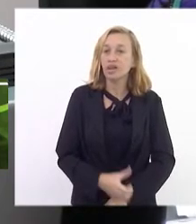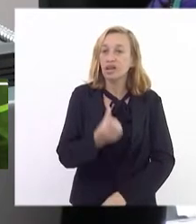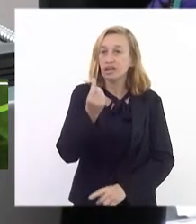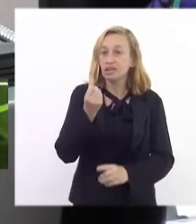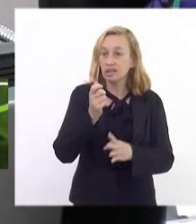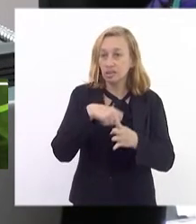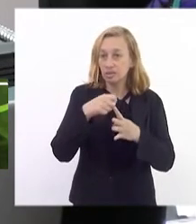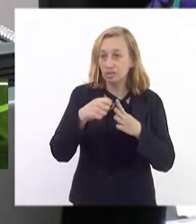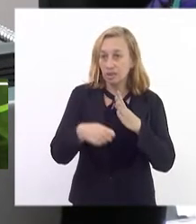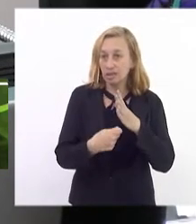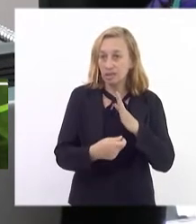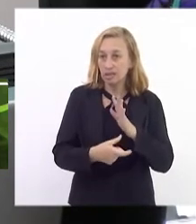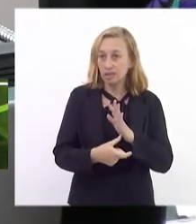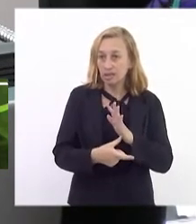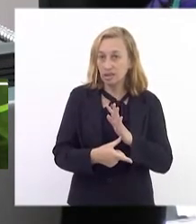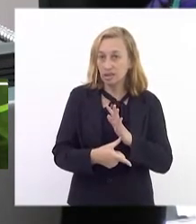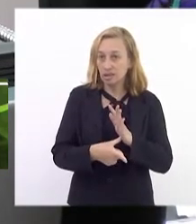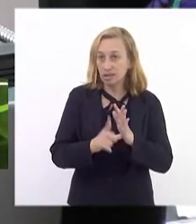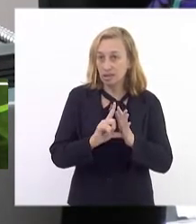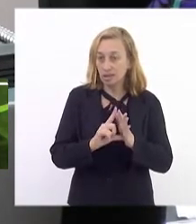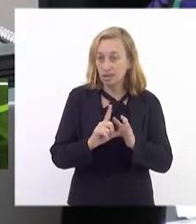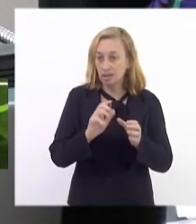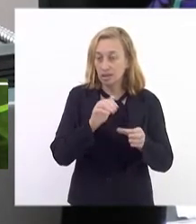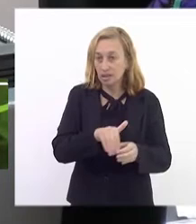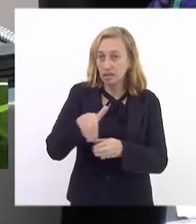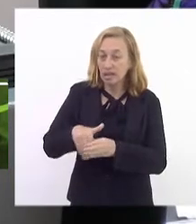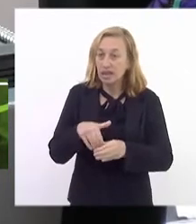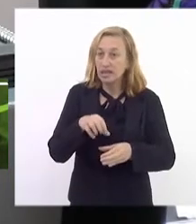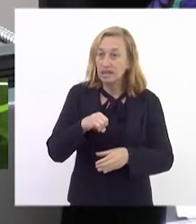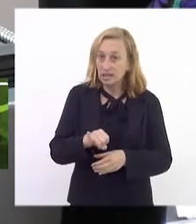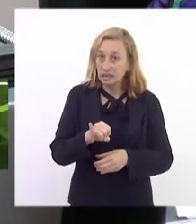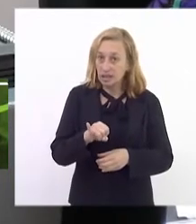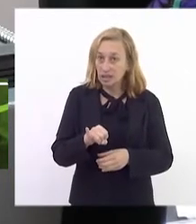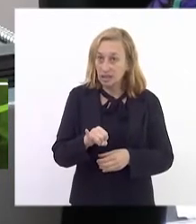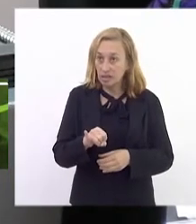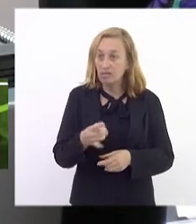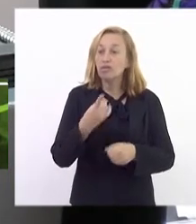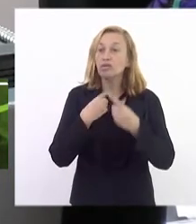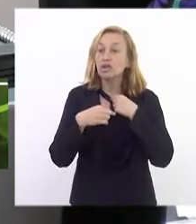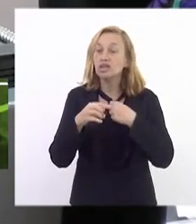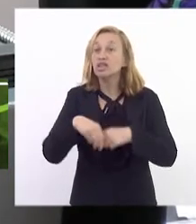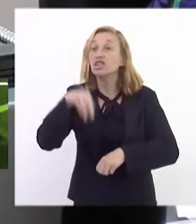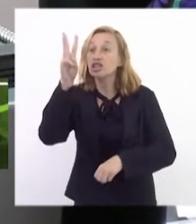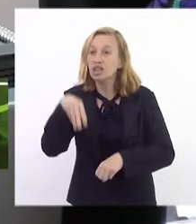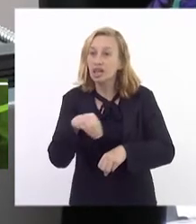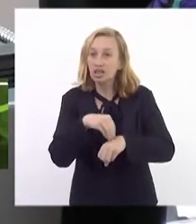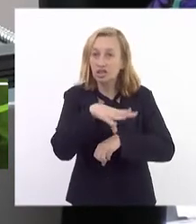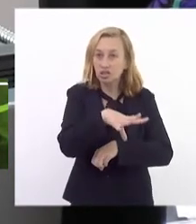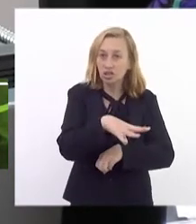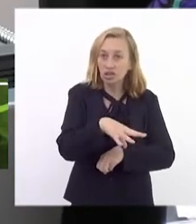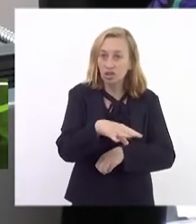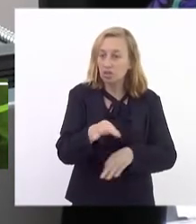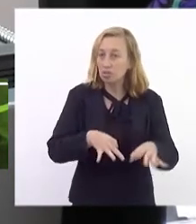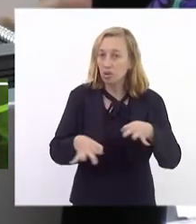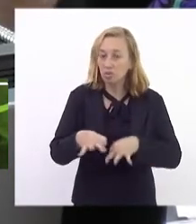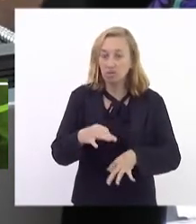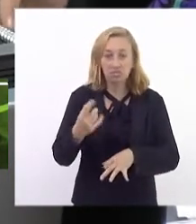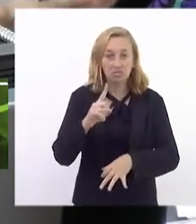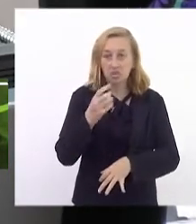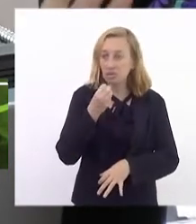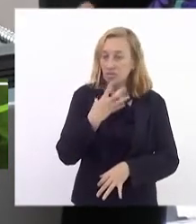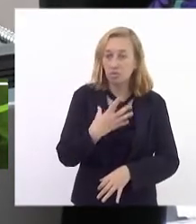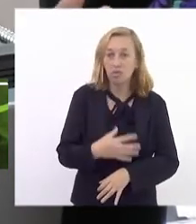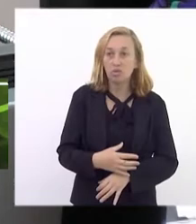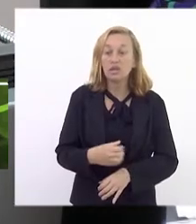das eleições. Se esse critério for o critério de quem indica, o programa não vai dar certo. Se tem um